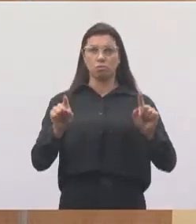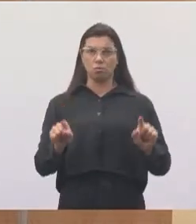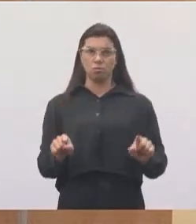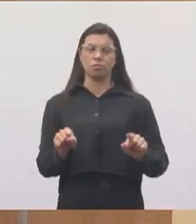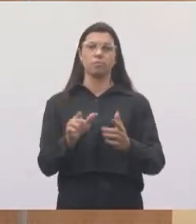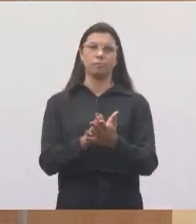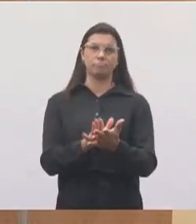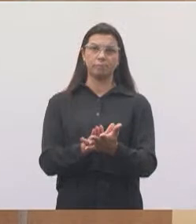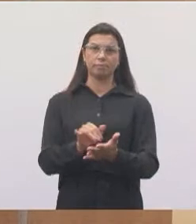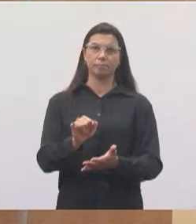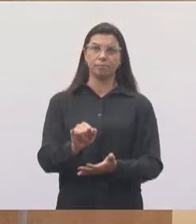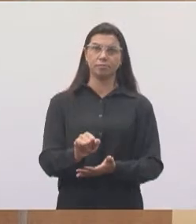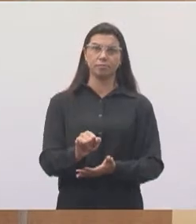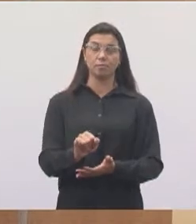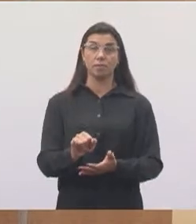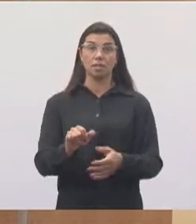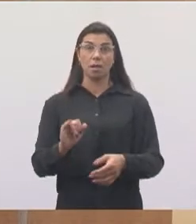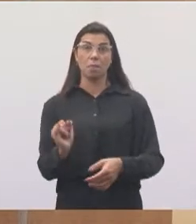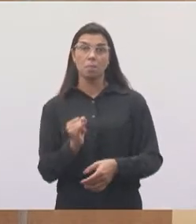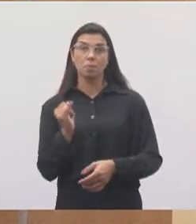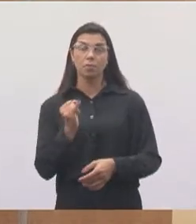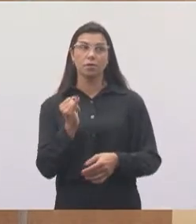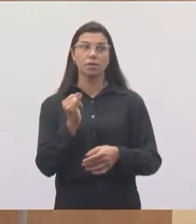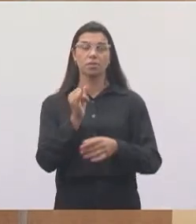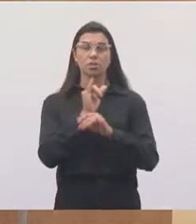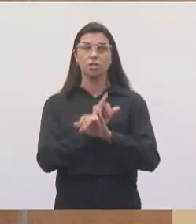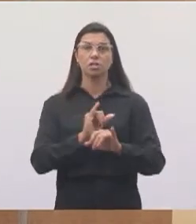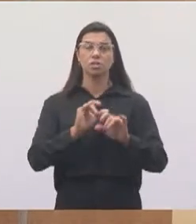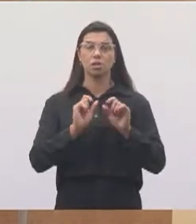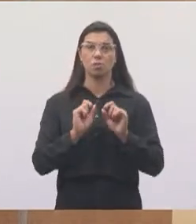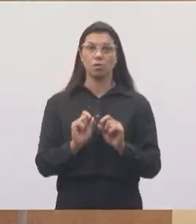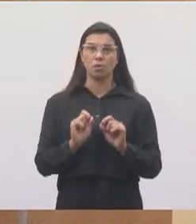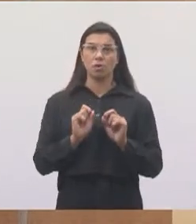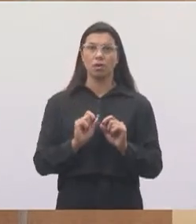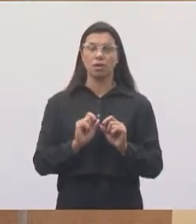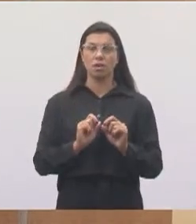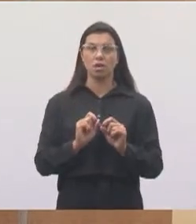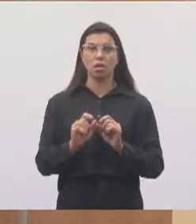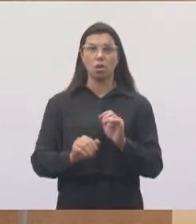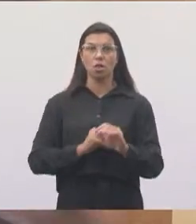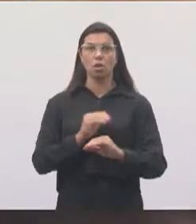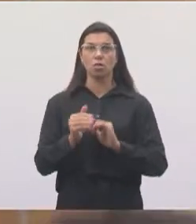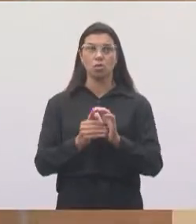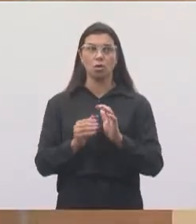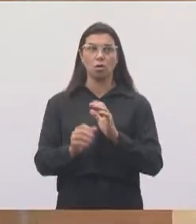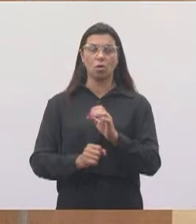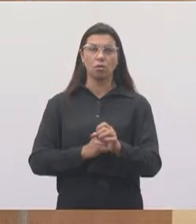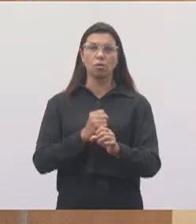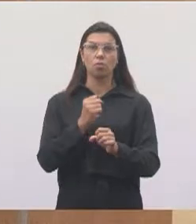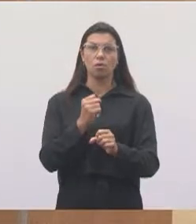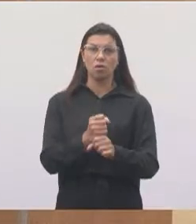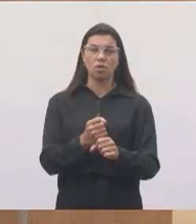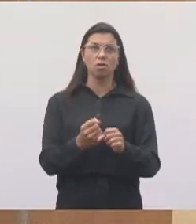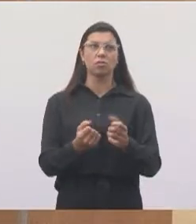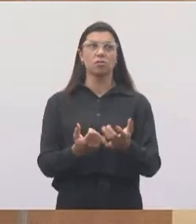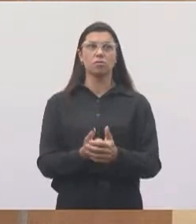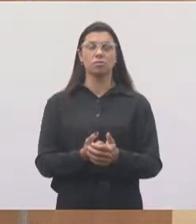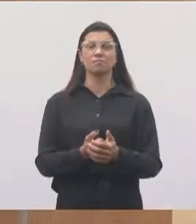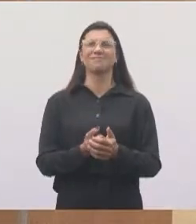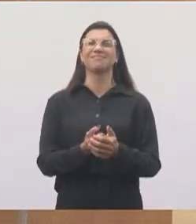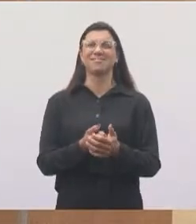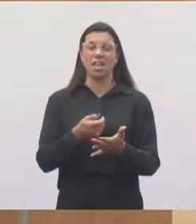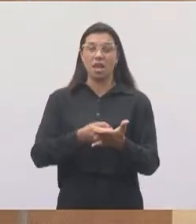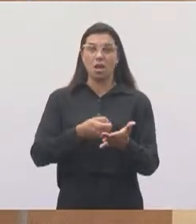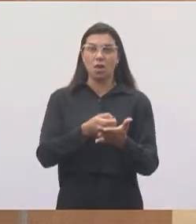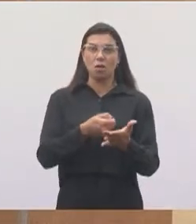município. Importante ressaltar que anualmente é realizado de forma obrigatória